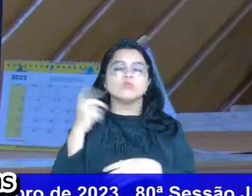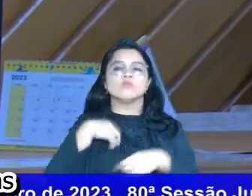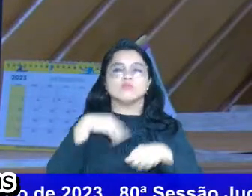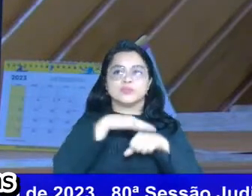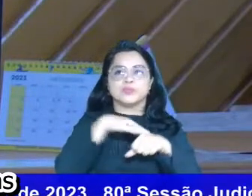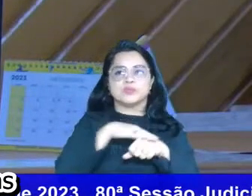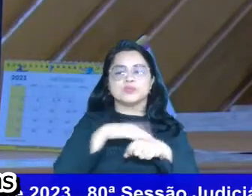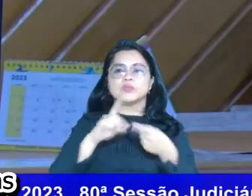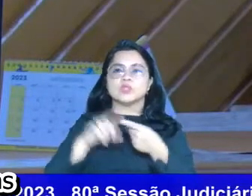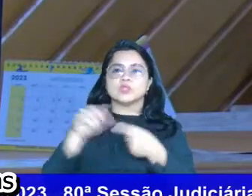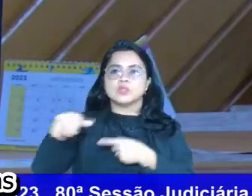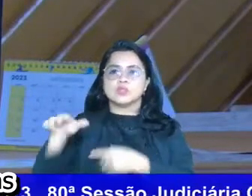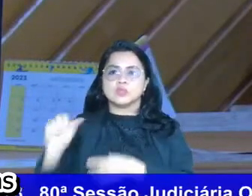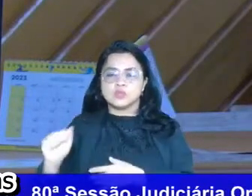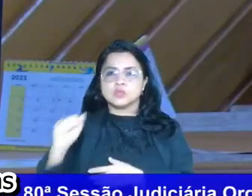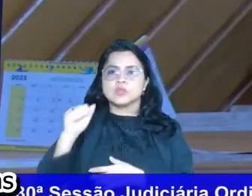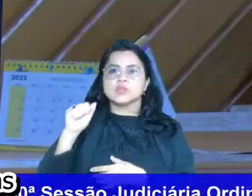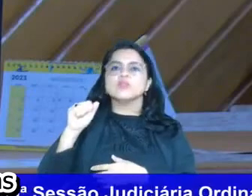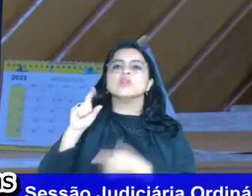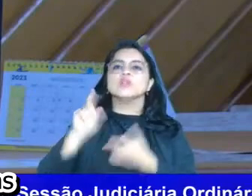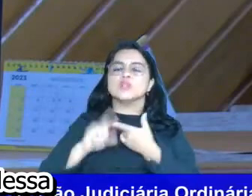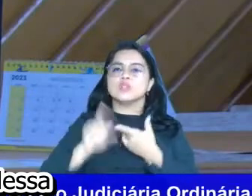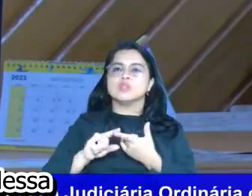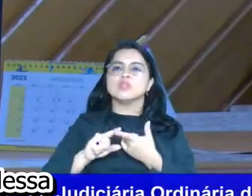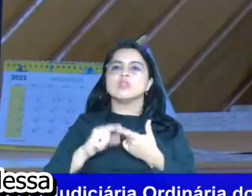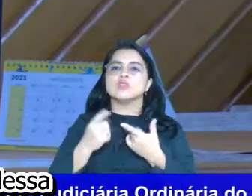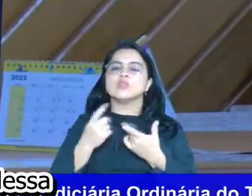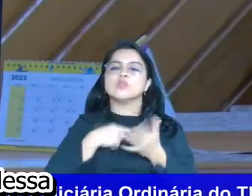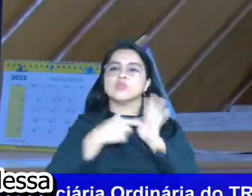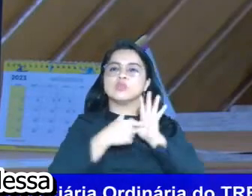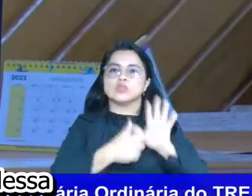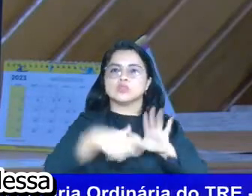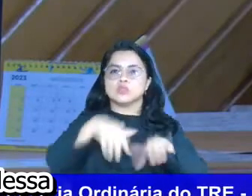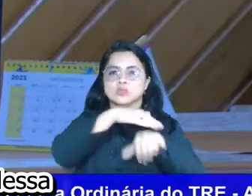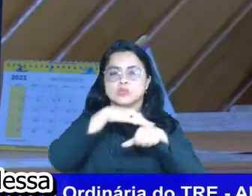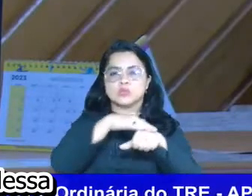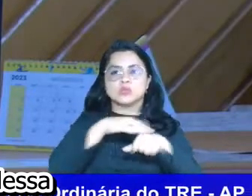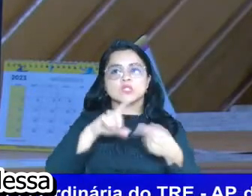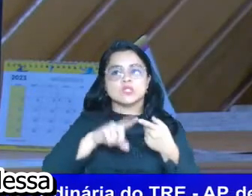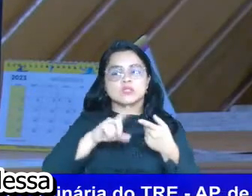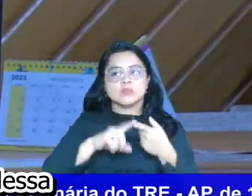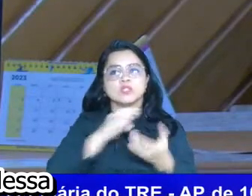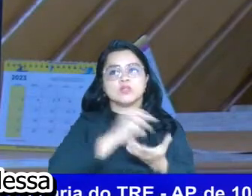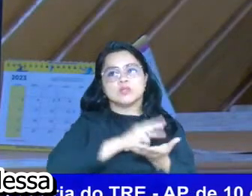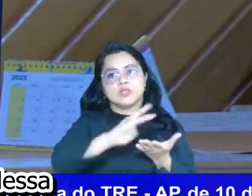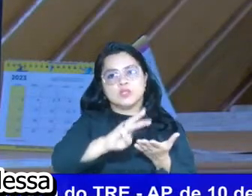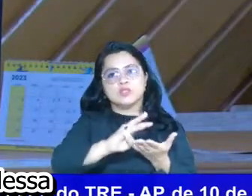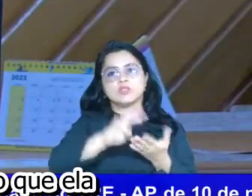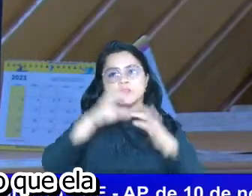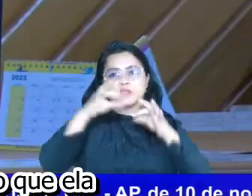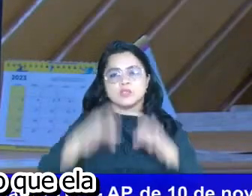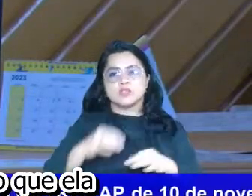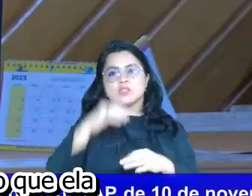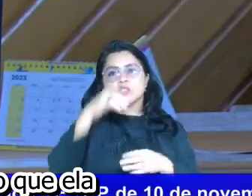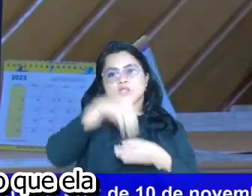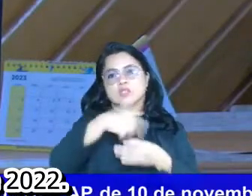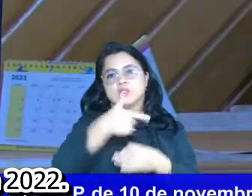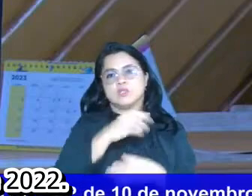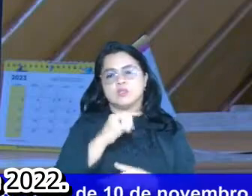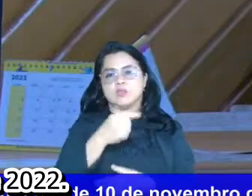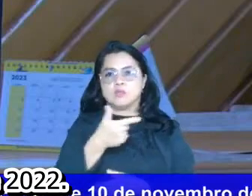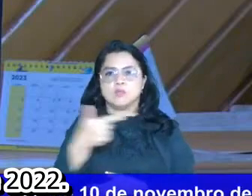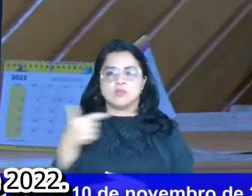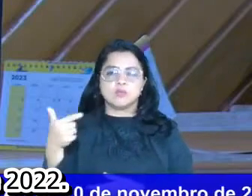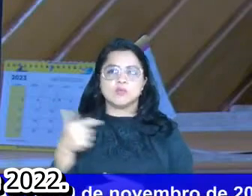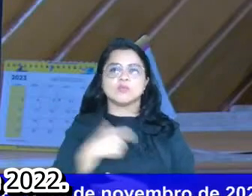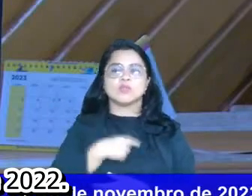co-investigada Ana Zilda, além das menções existentes nas conversas, também há mensagens explícitas dessa nas eleições de 2022, o que